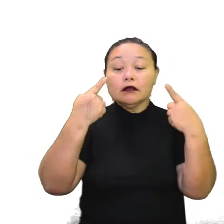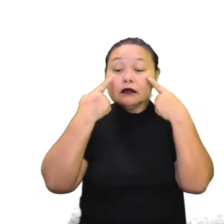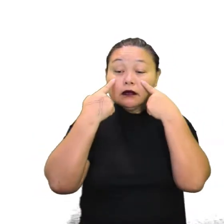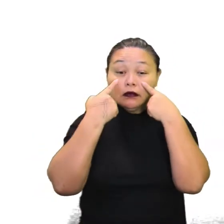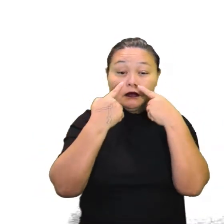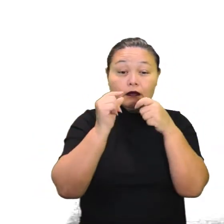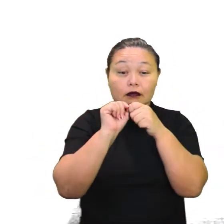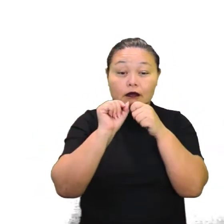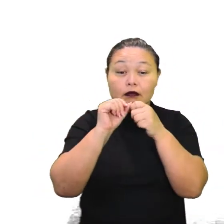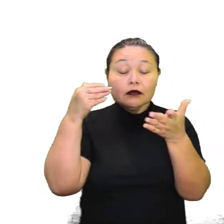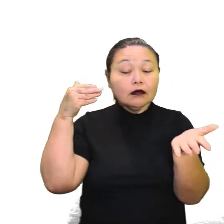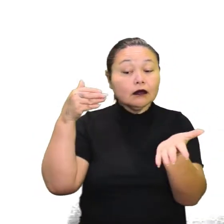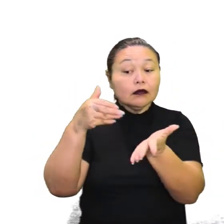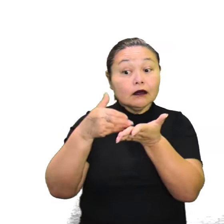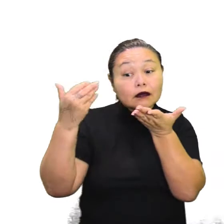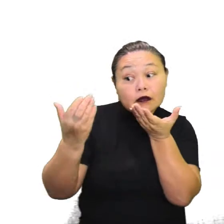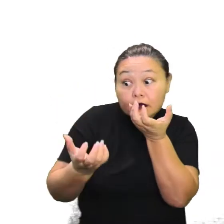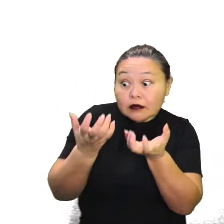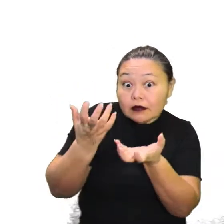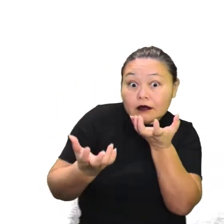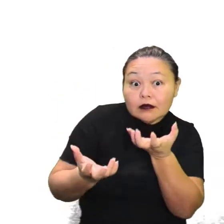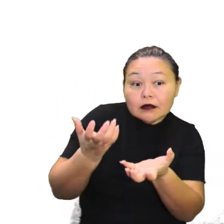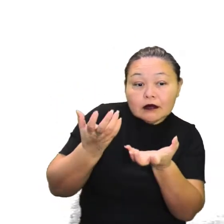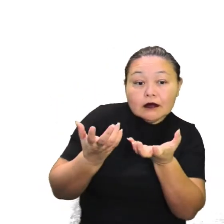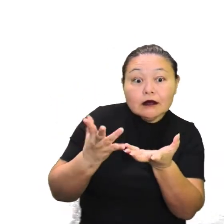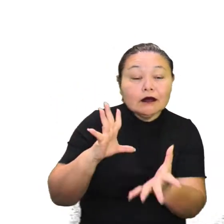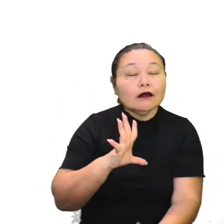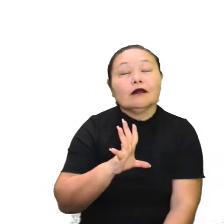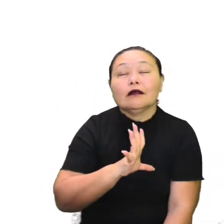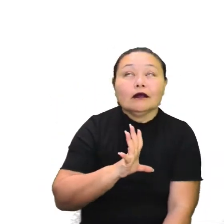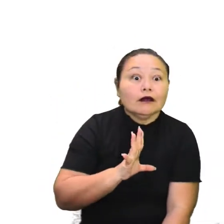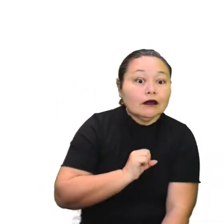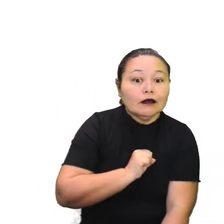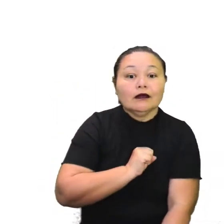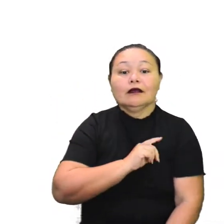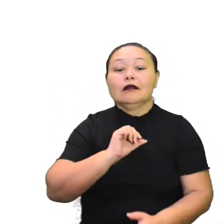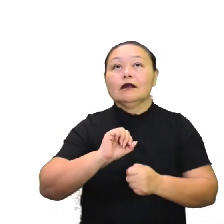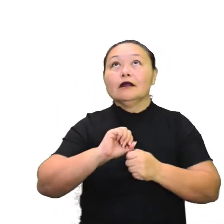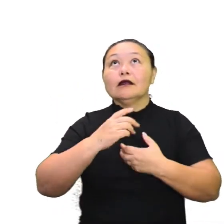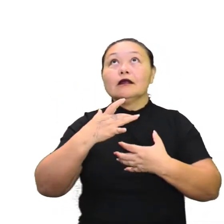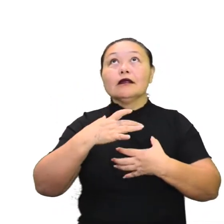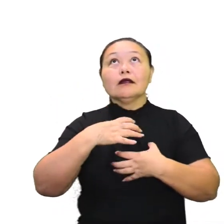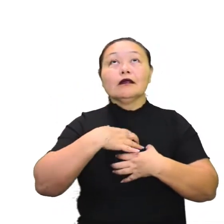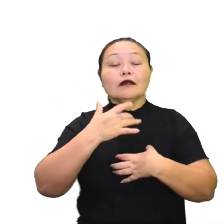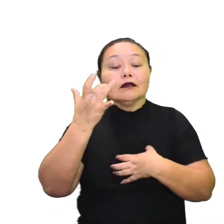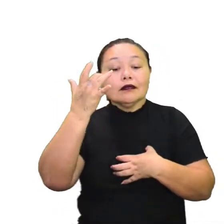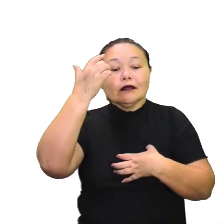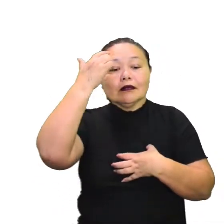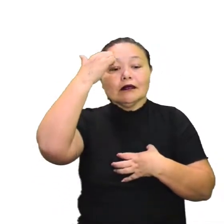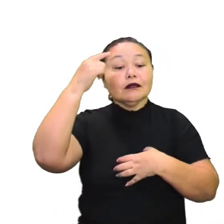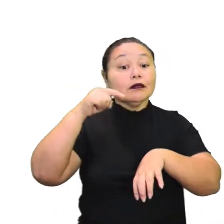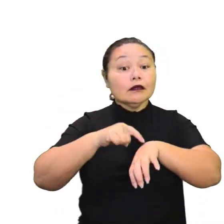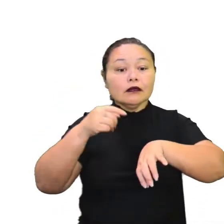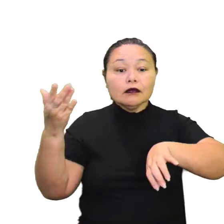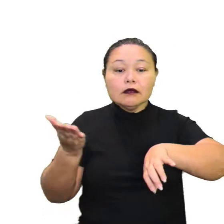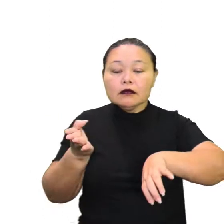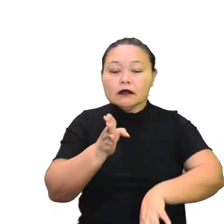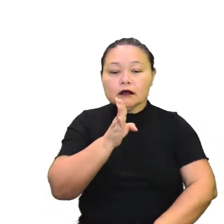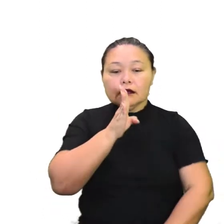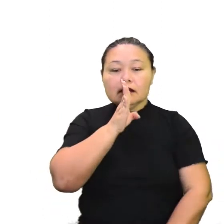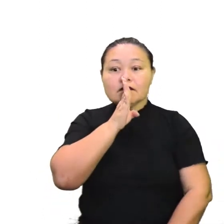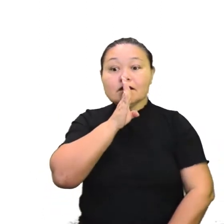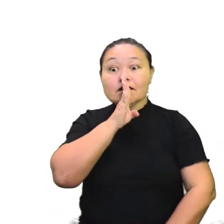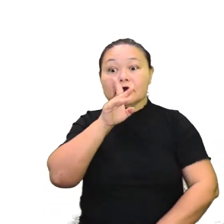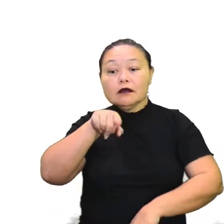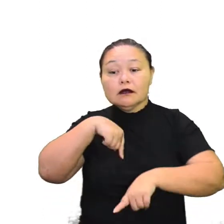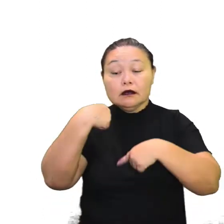que dos olhos desfez a última chama, e da paixão fez-se o pressentimento, e do momento imóvel